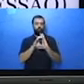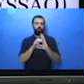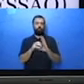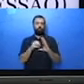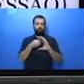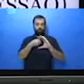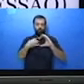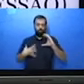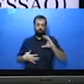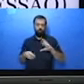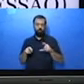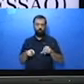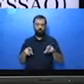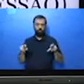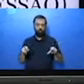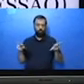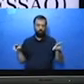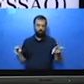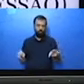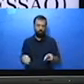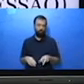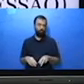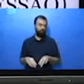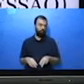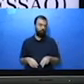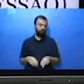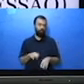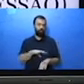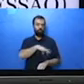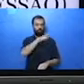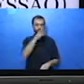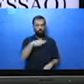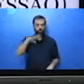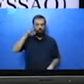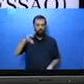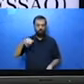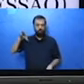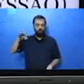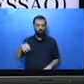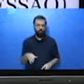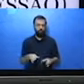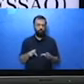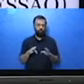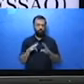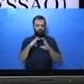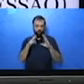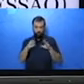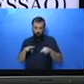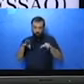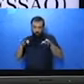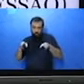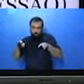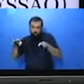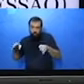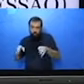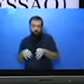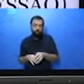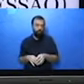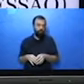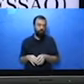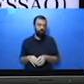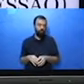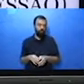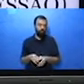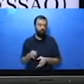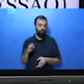sendo as mais comuns: cordilheiras, conjunto de serras, morros, pequena elevação de terra,